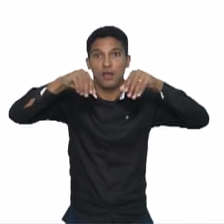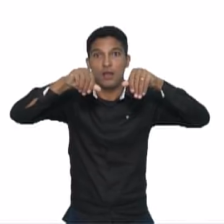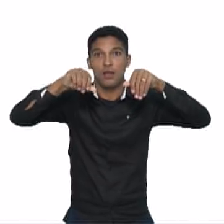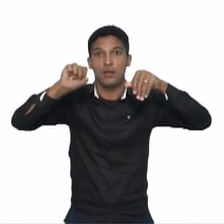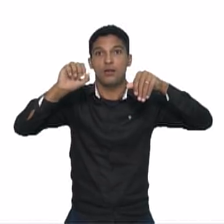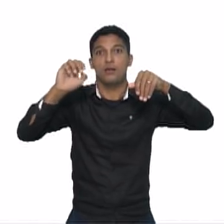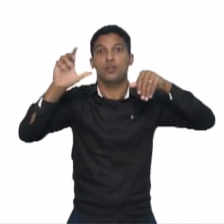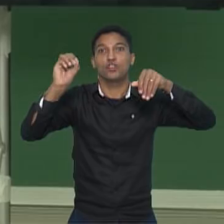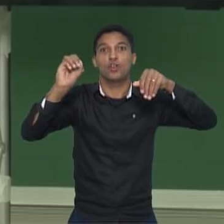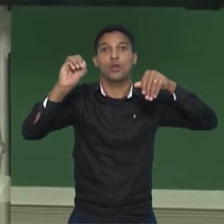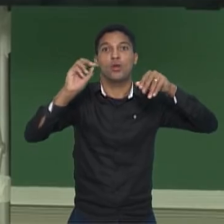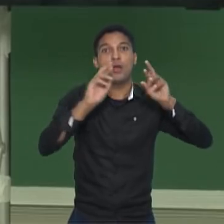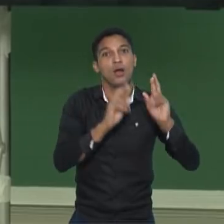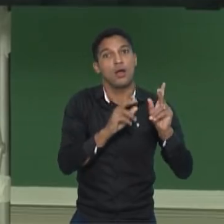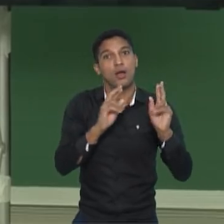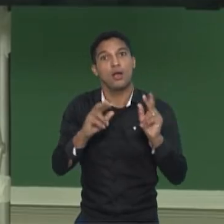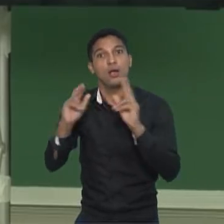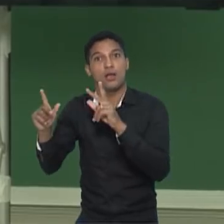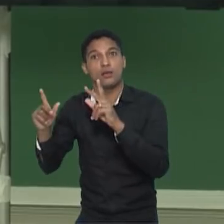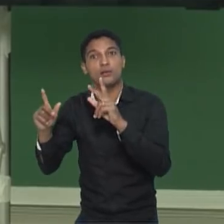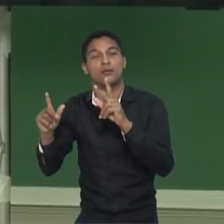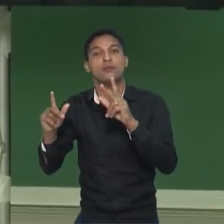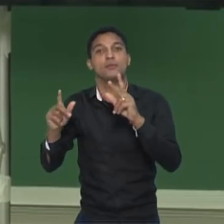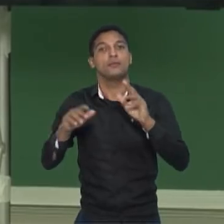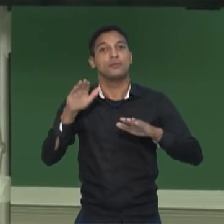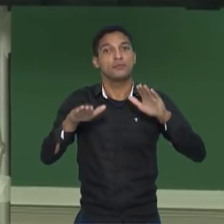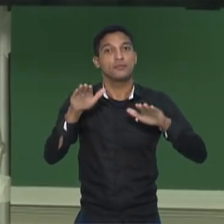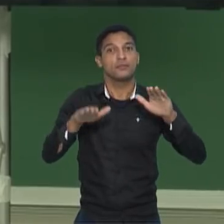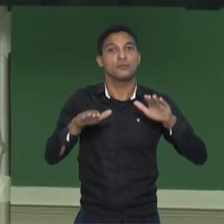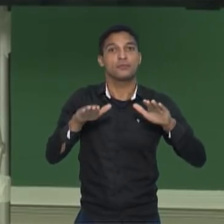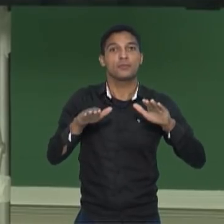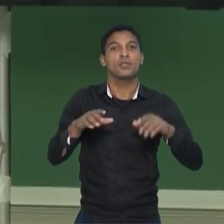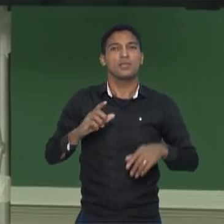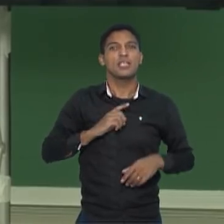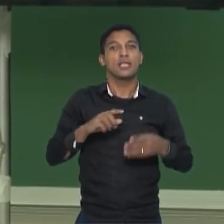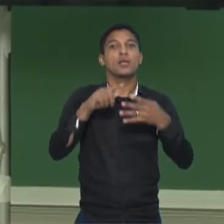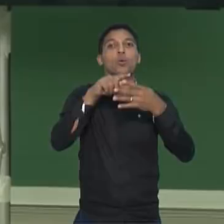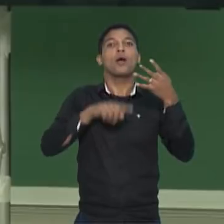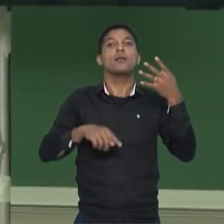Então, temos 4 principais solos: o solo calcário,